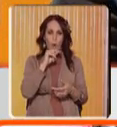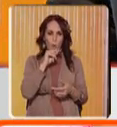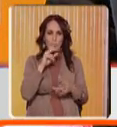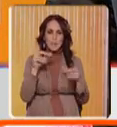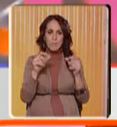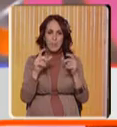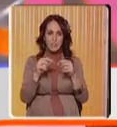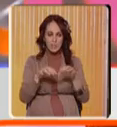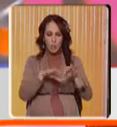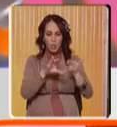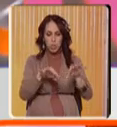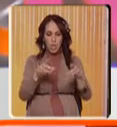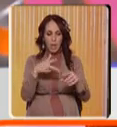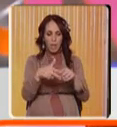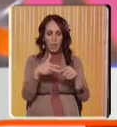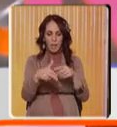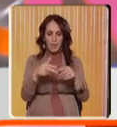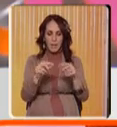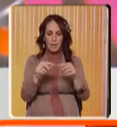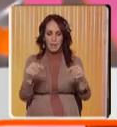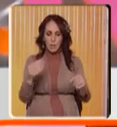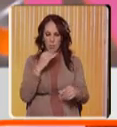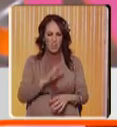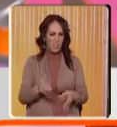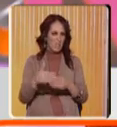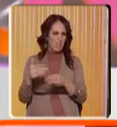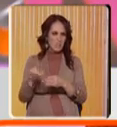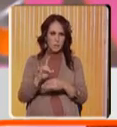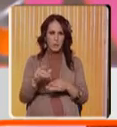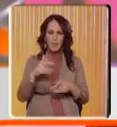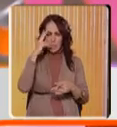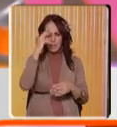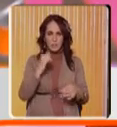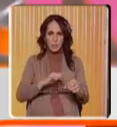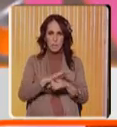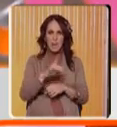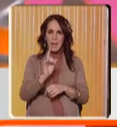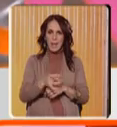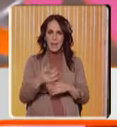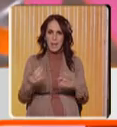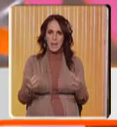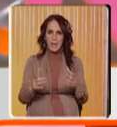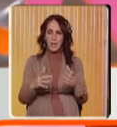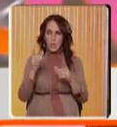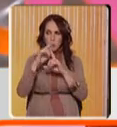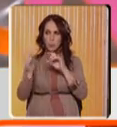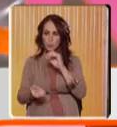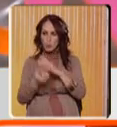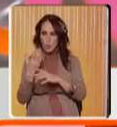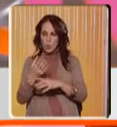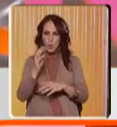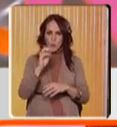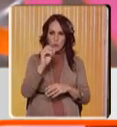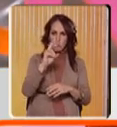mar. Delícias do mar a boiar. Não como. É uma coisa horrorosa. Basicamente, as delícias do mar são um produto com origem no Japão, chamado